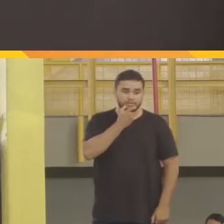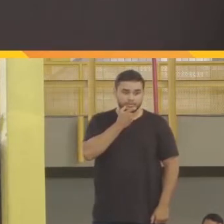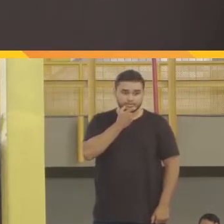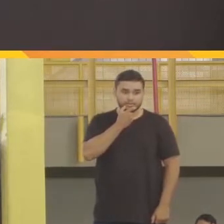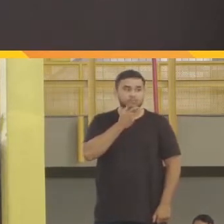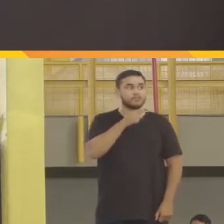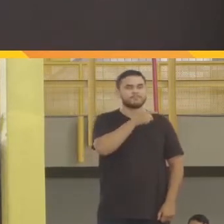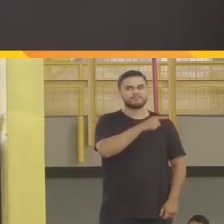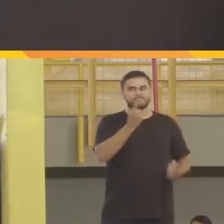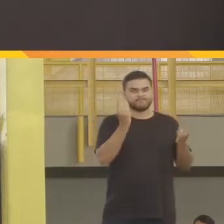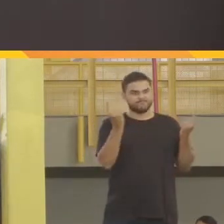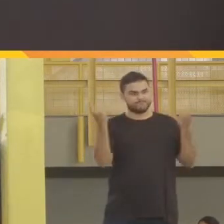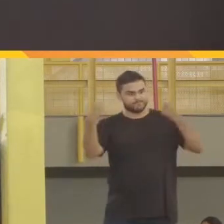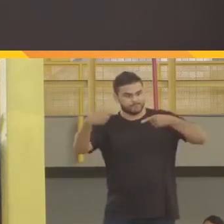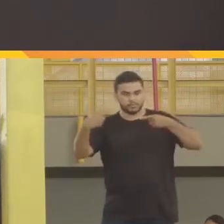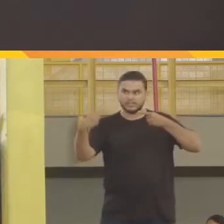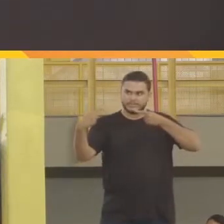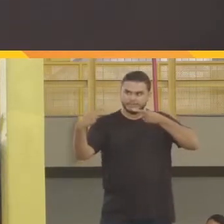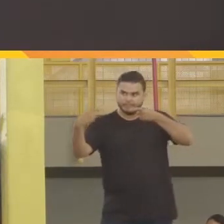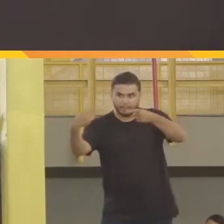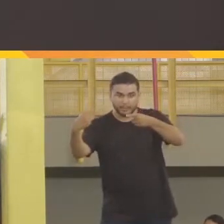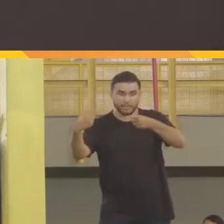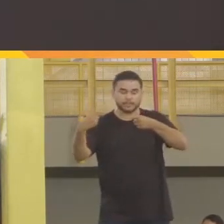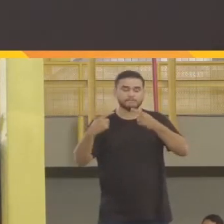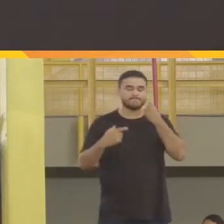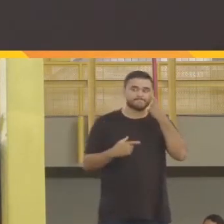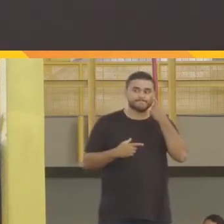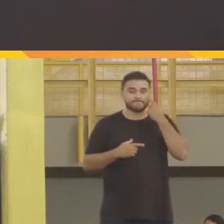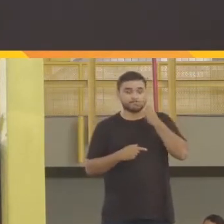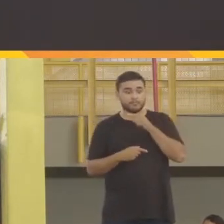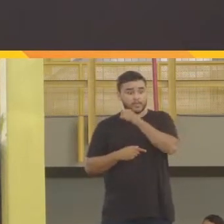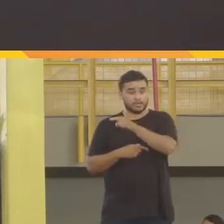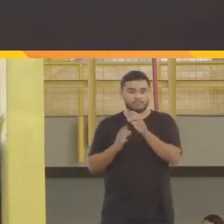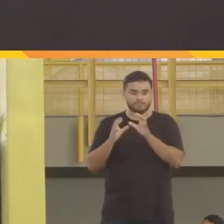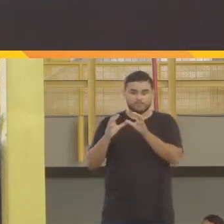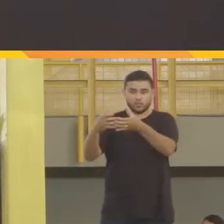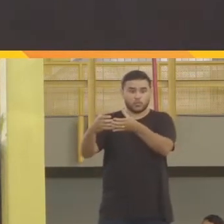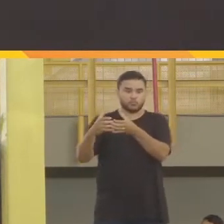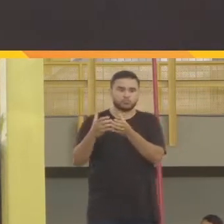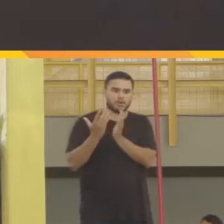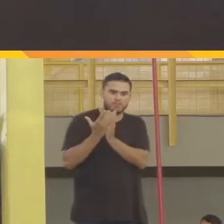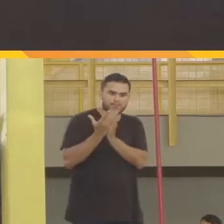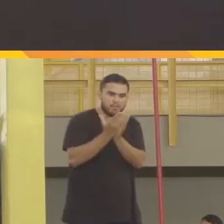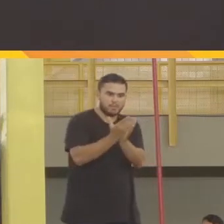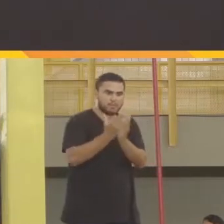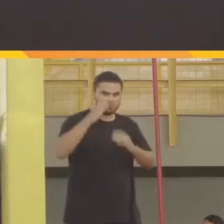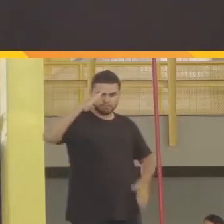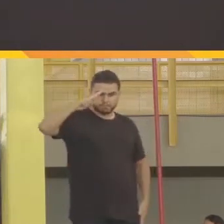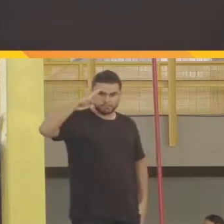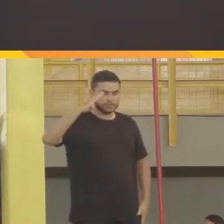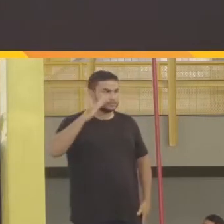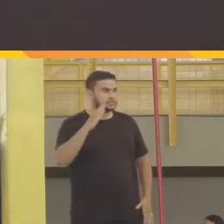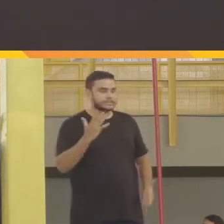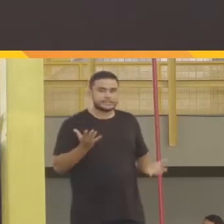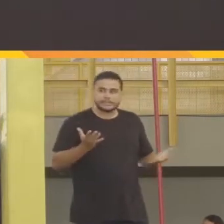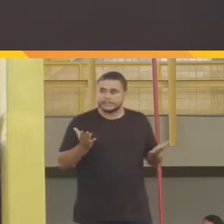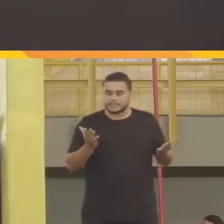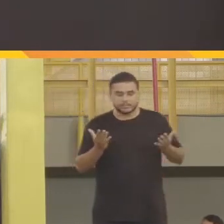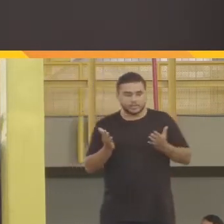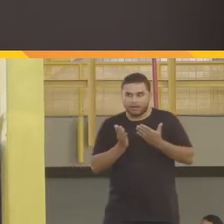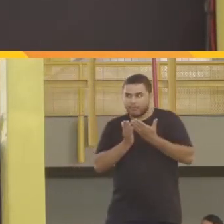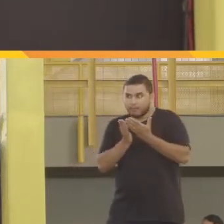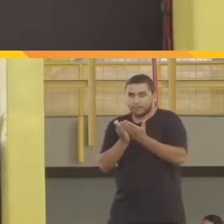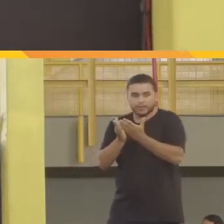Inglaterra. E aí, como a Inglaterra tinha uma poderosa marinha, e pelo mar Napoleão